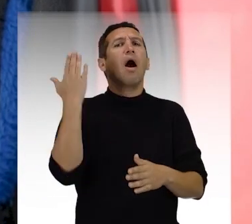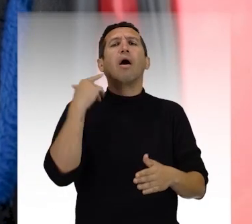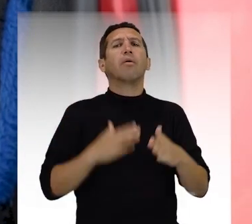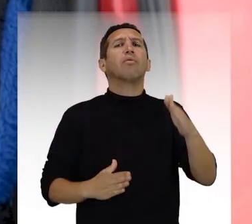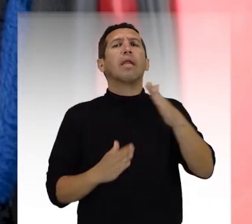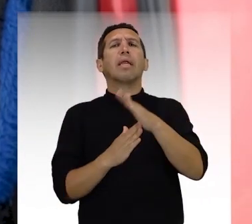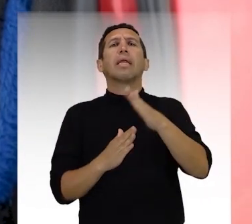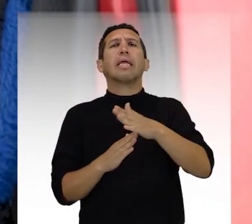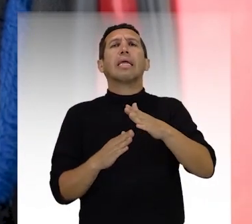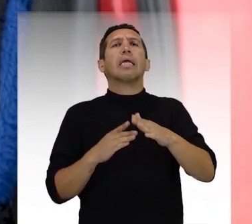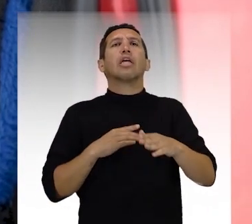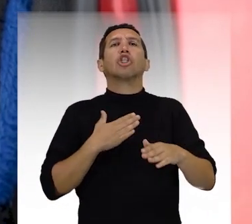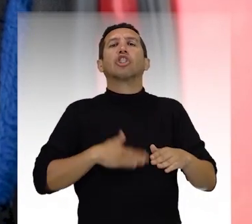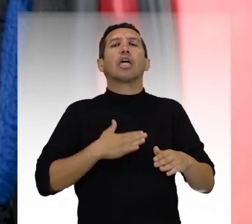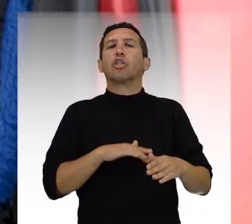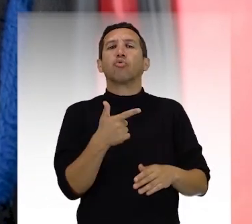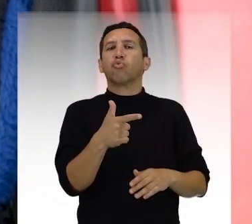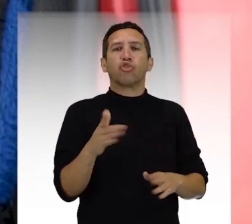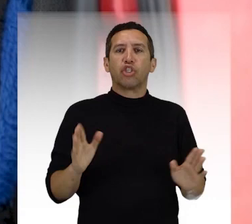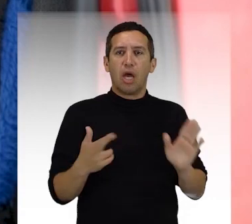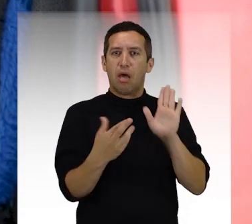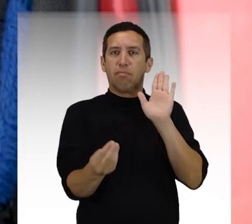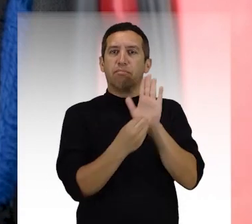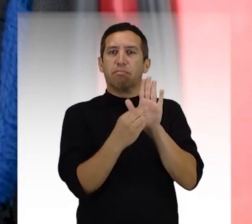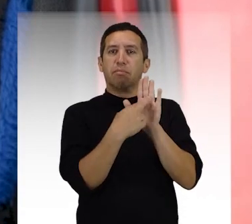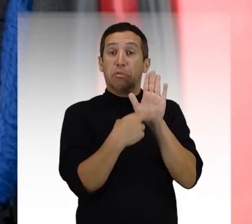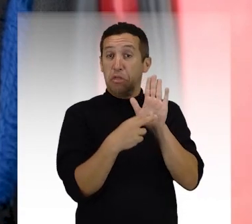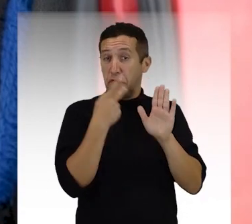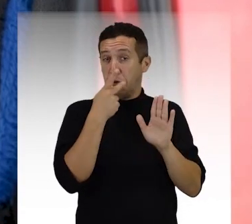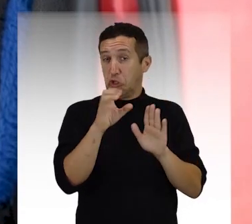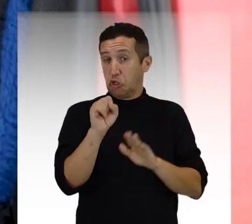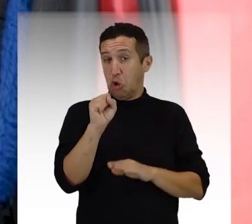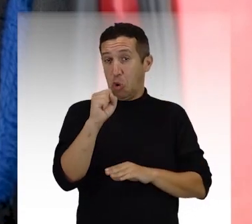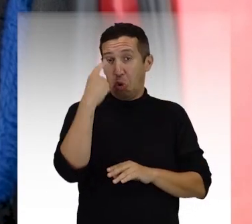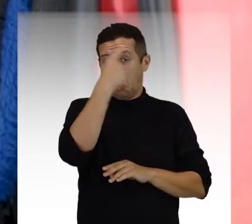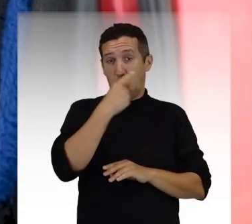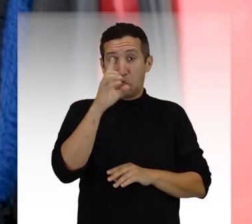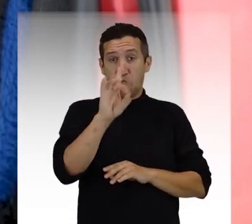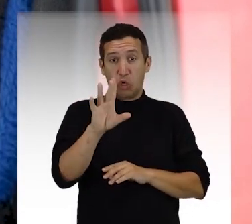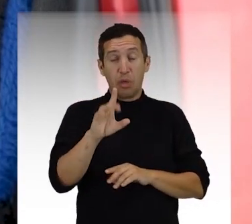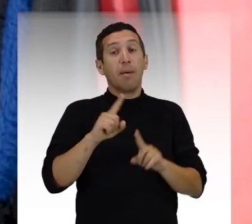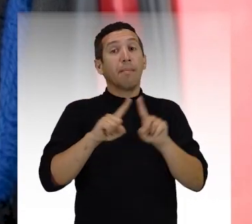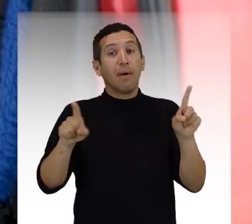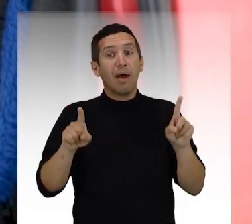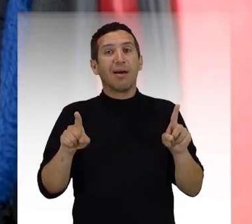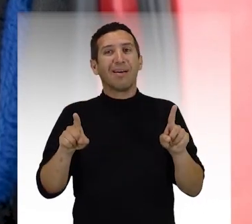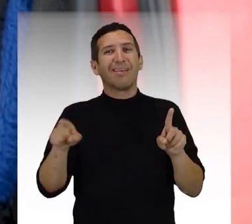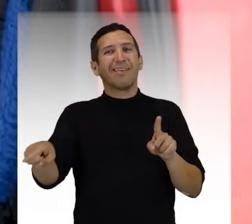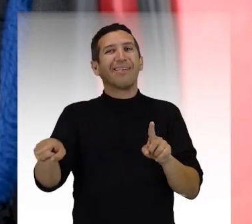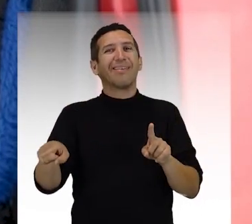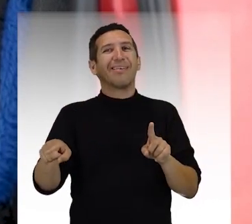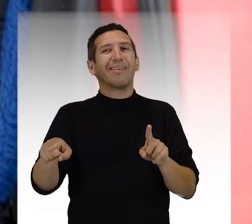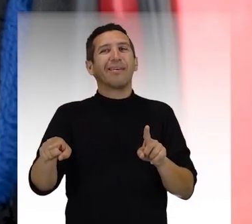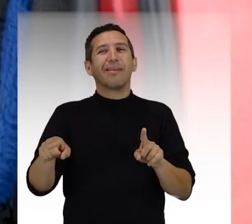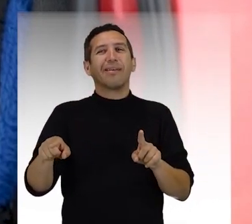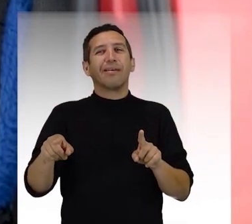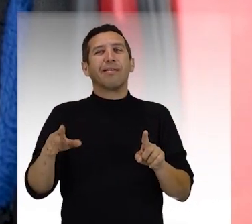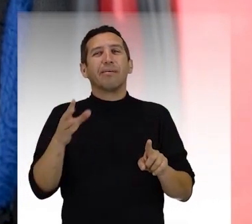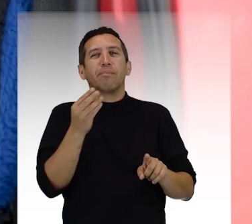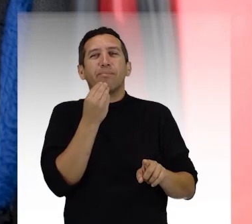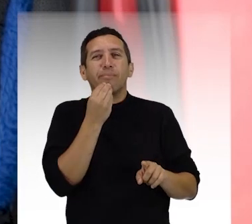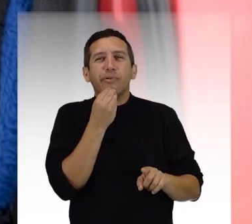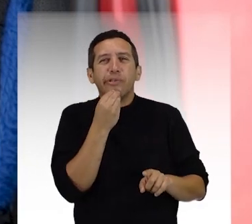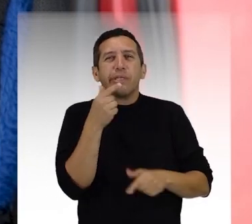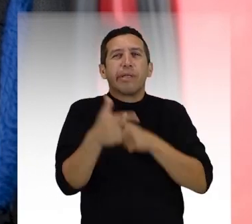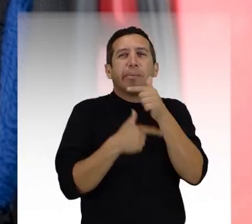Lei dos Caminhoneiros e garantiu direitos à categoria. Antes da decisão, não havia limite de tempo de espera. O descanso diário, na